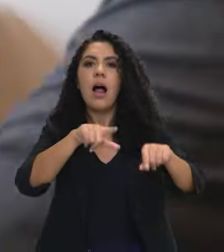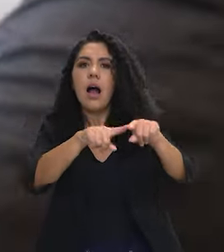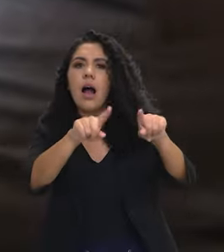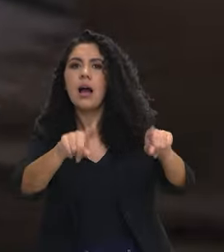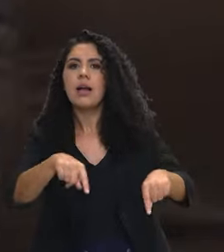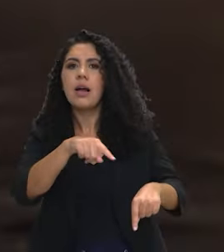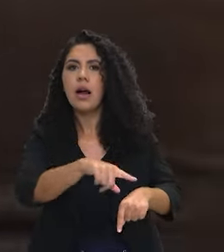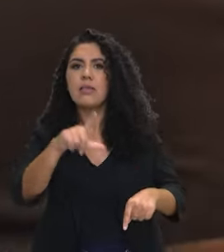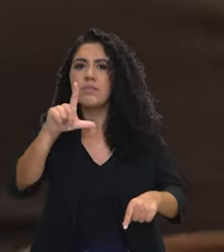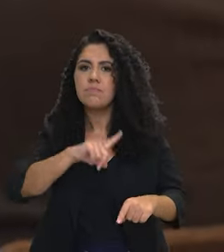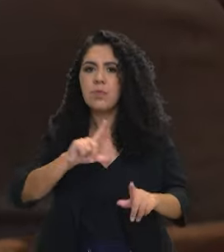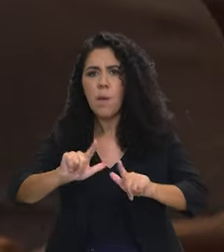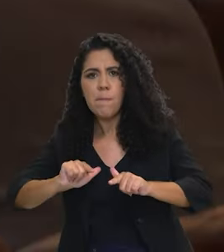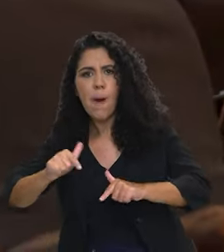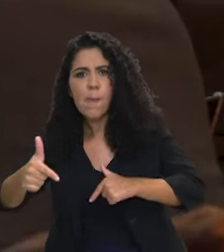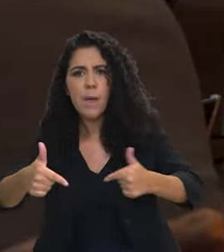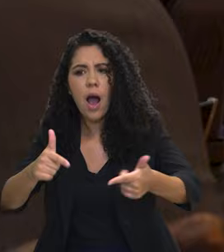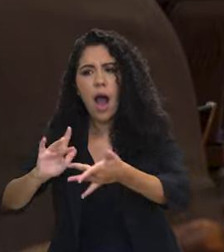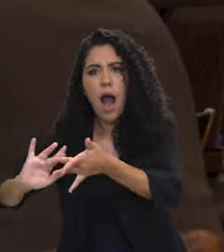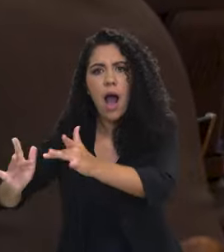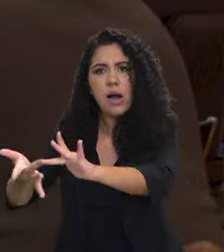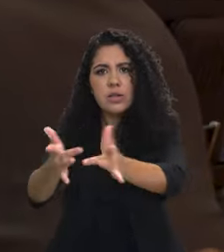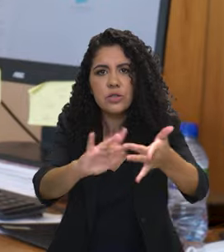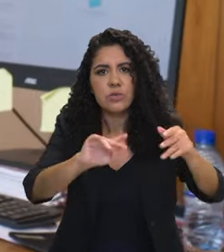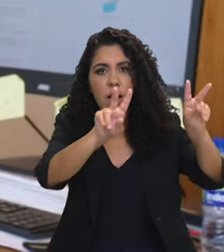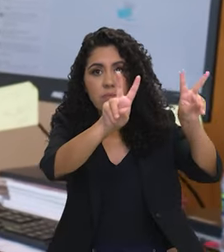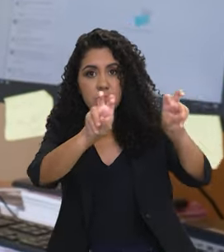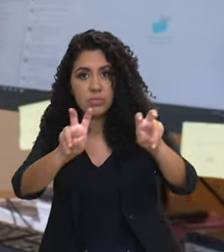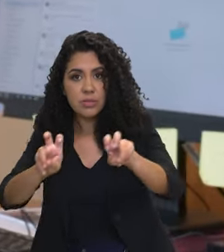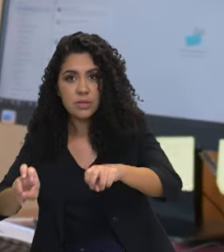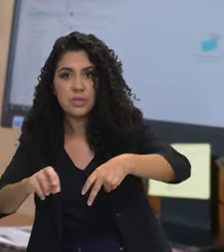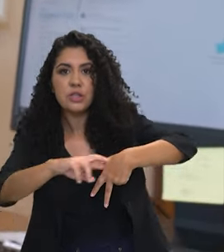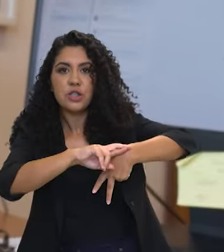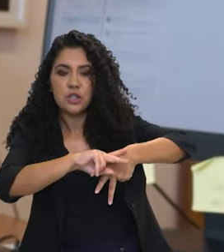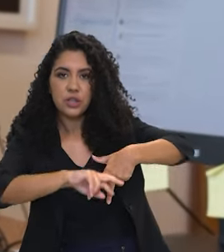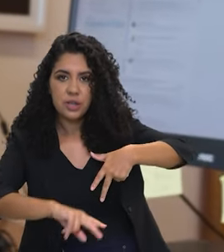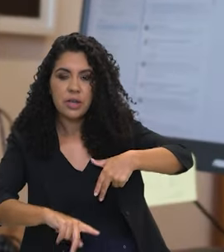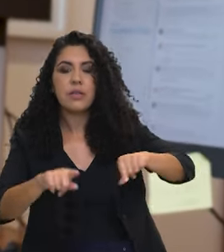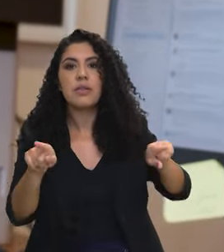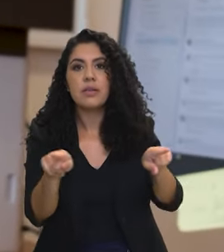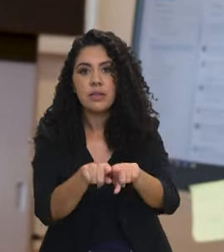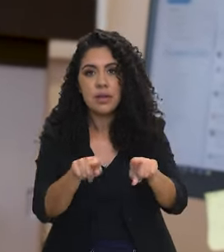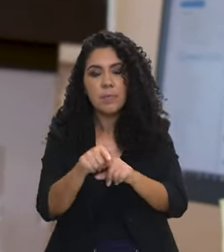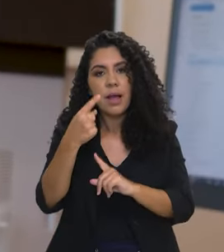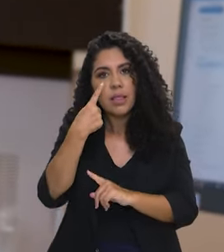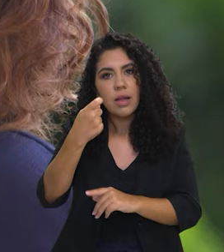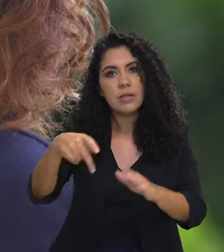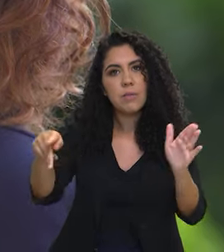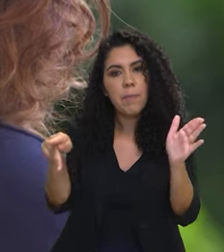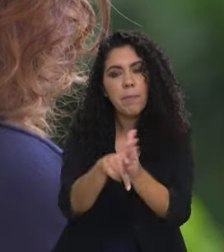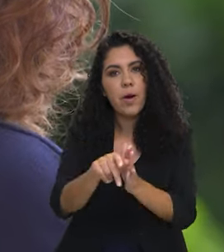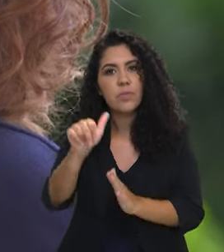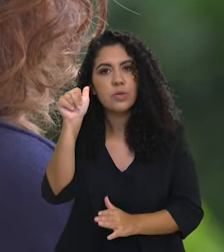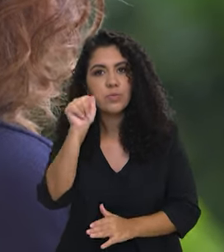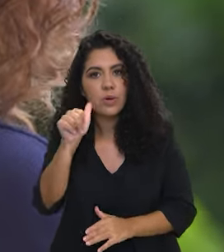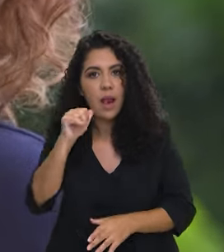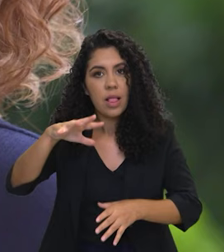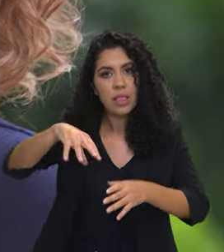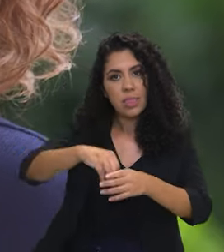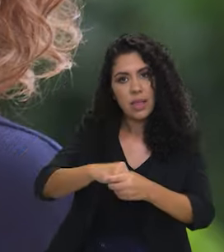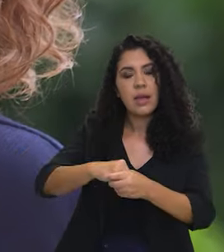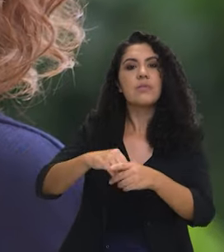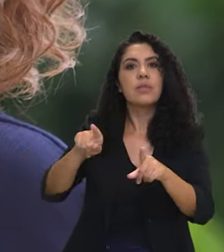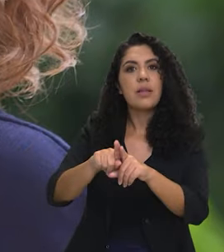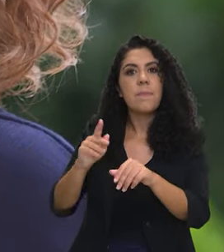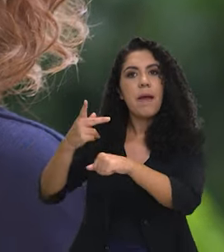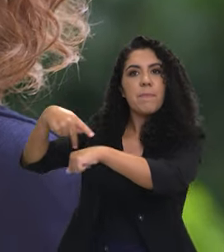tem contribuído de forma mais direta na articulação das pautas de gênero e na projeção dos interesses das mulheres dentro e fora